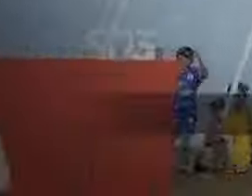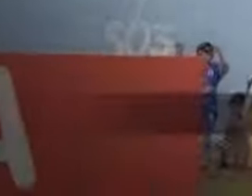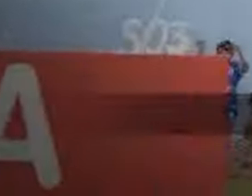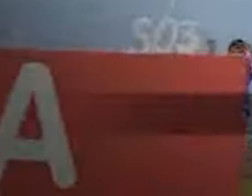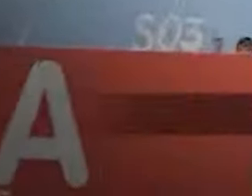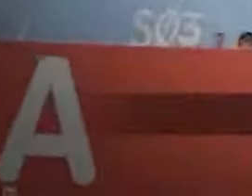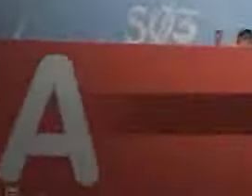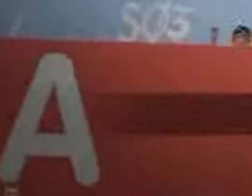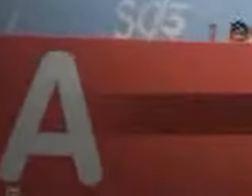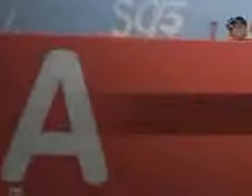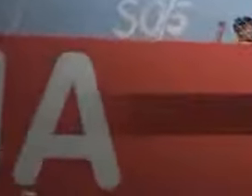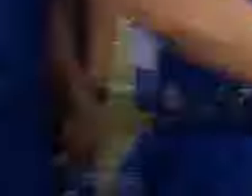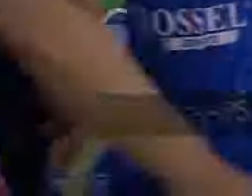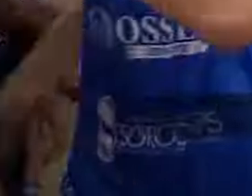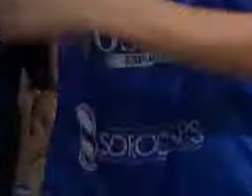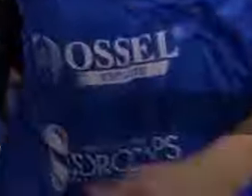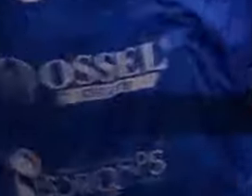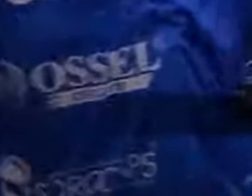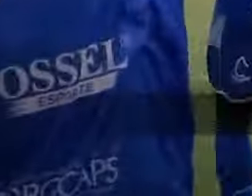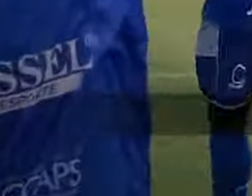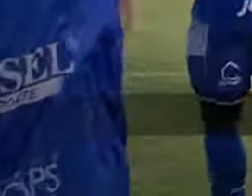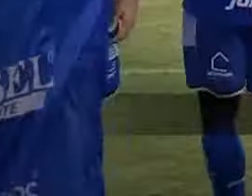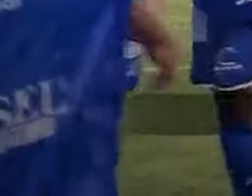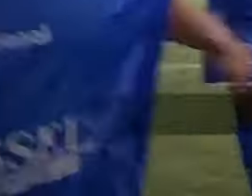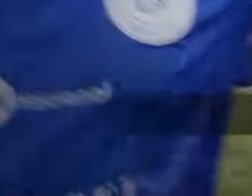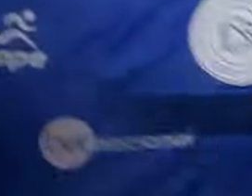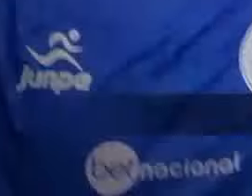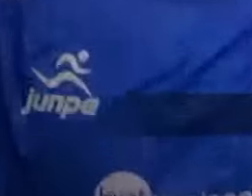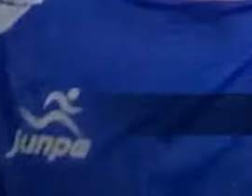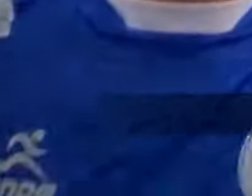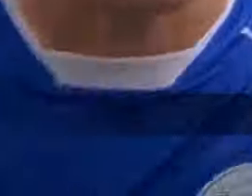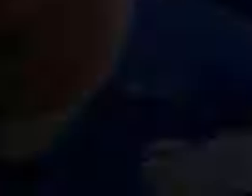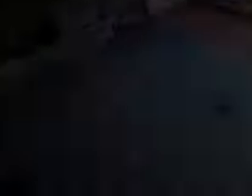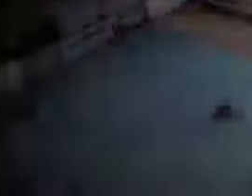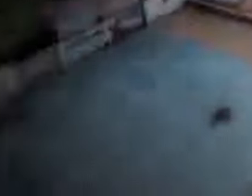B gente pátria amada Brasil